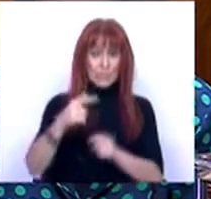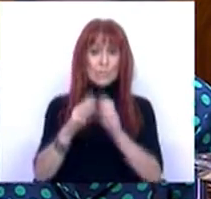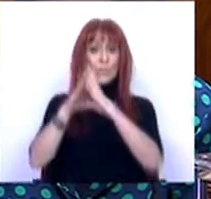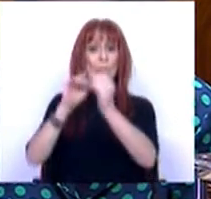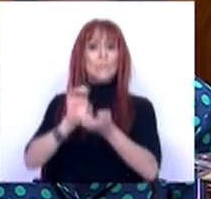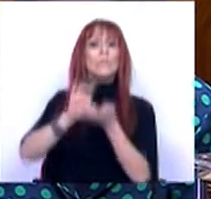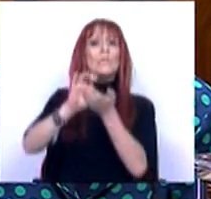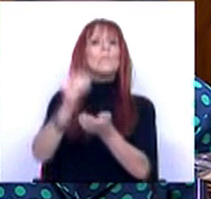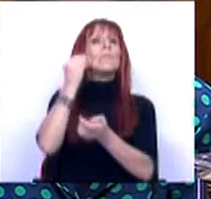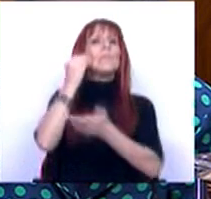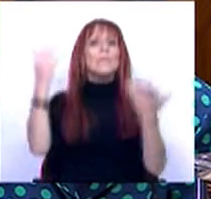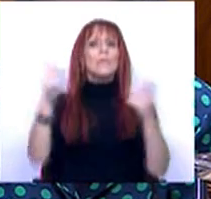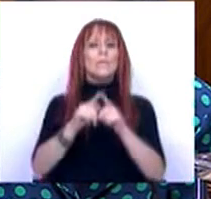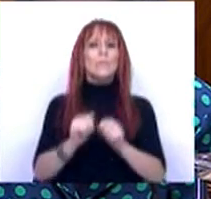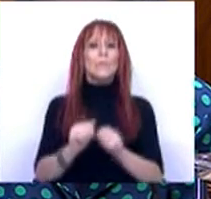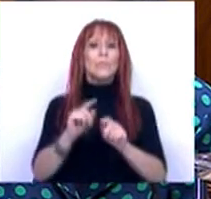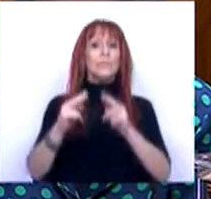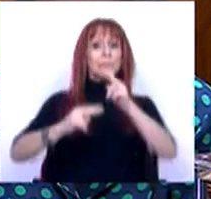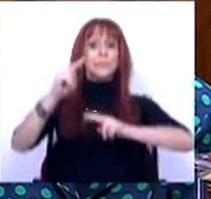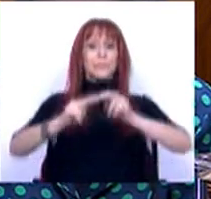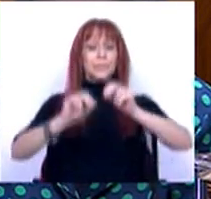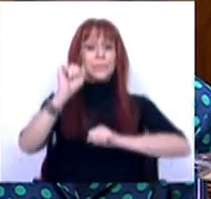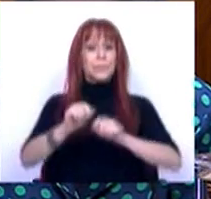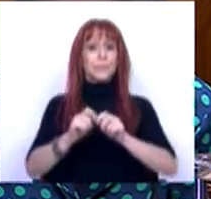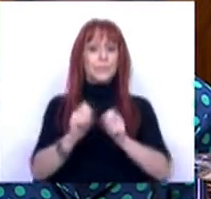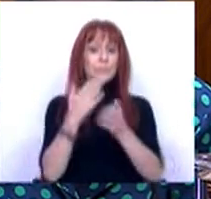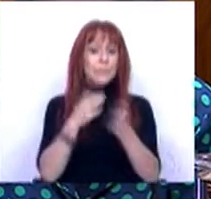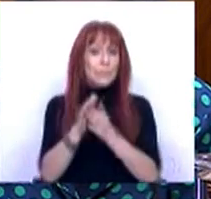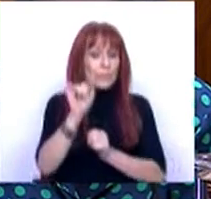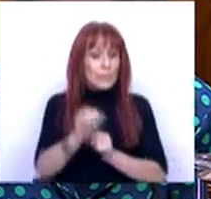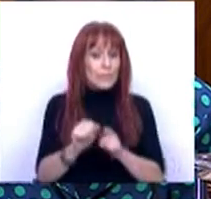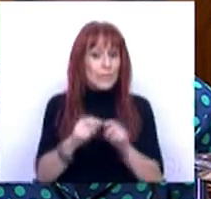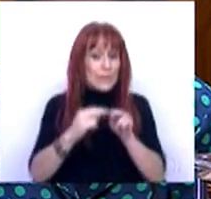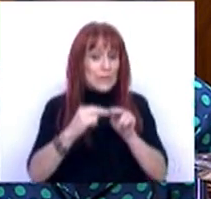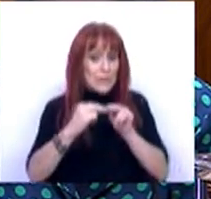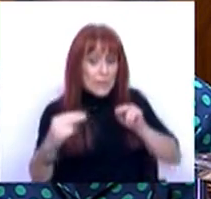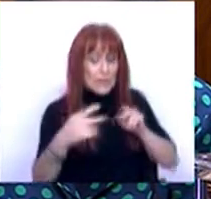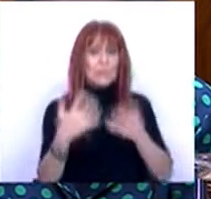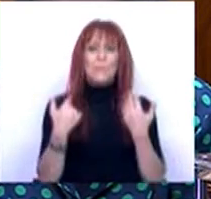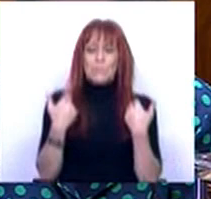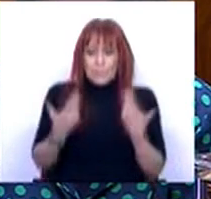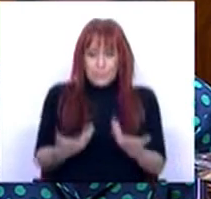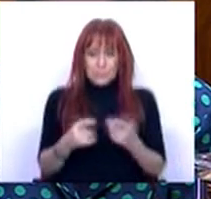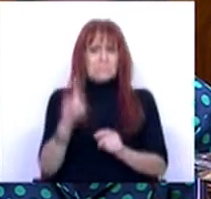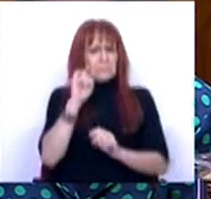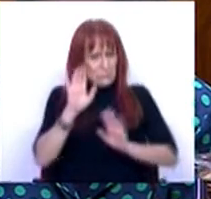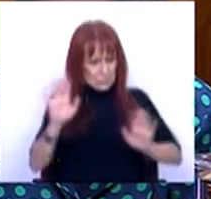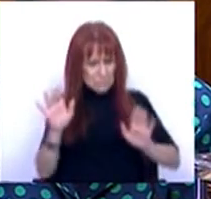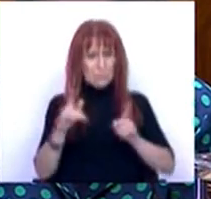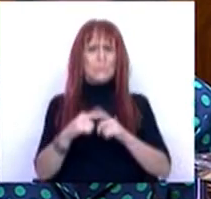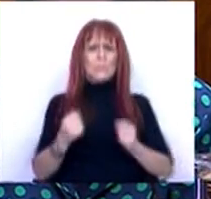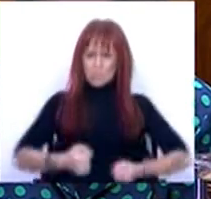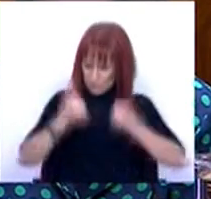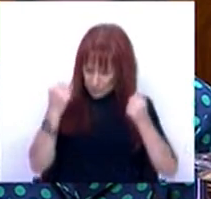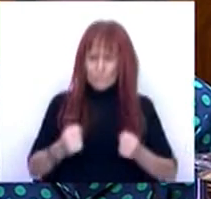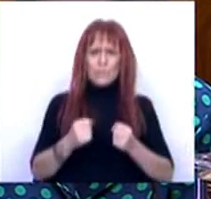modelo de financiamento de construção e de exploração dessa linha. Mas estamos seguros de que nós